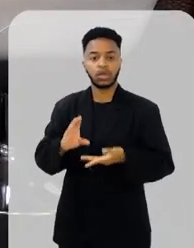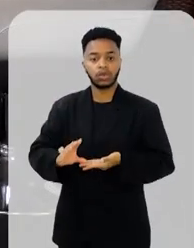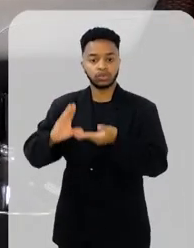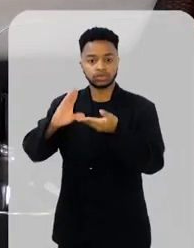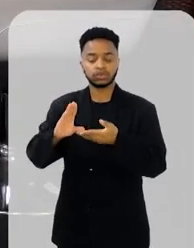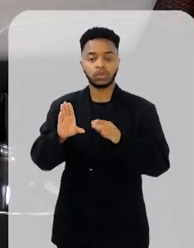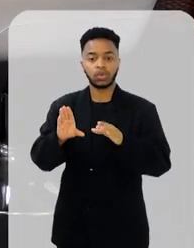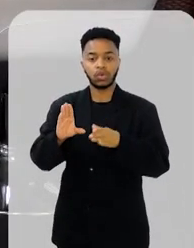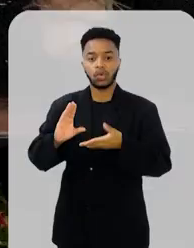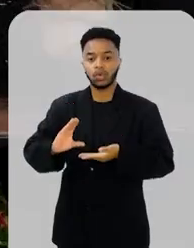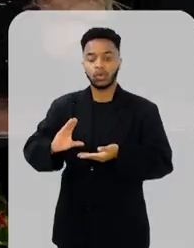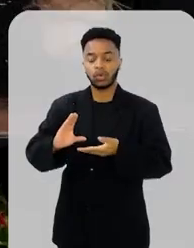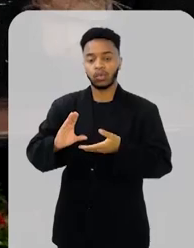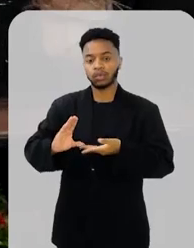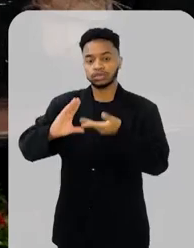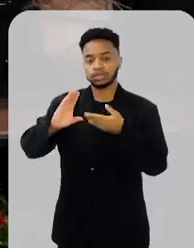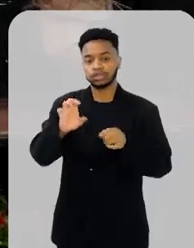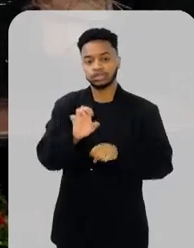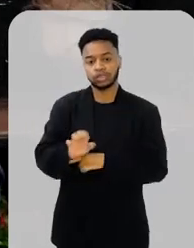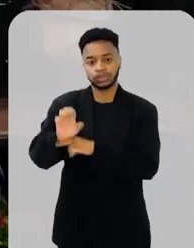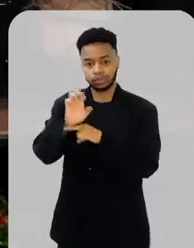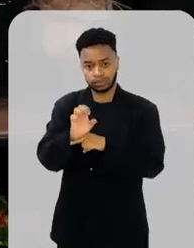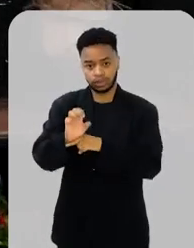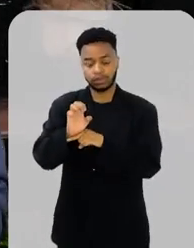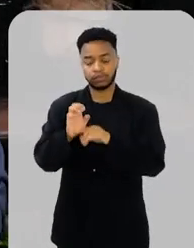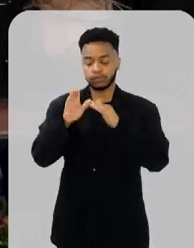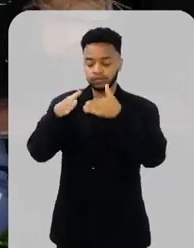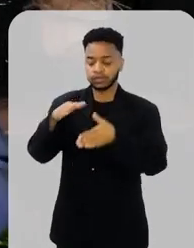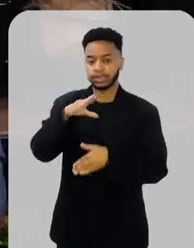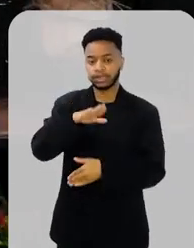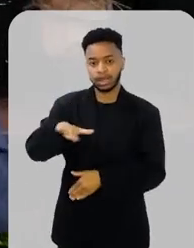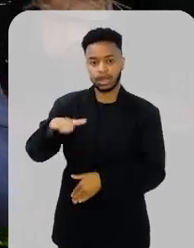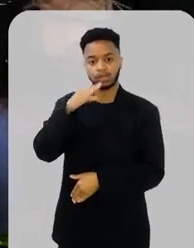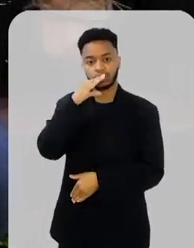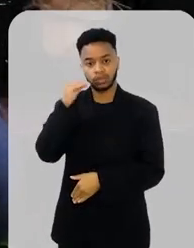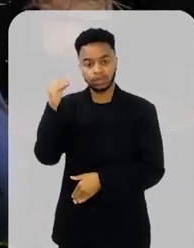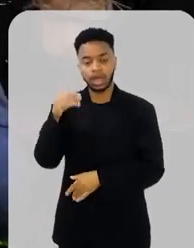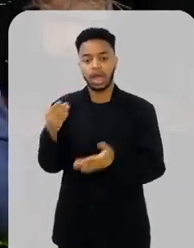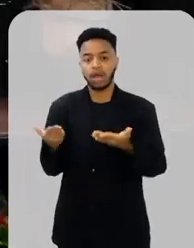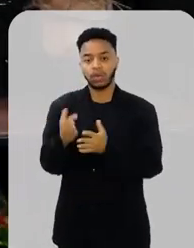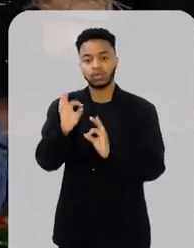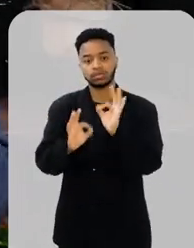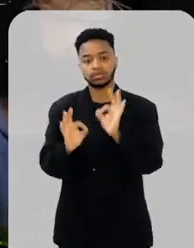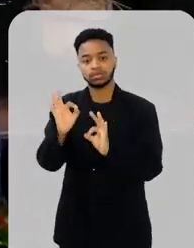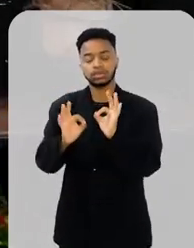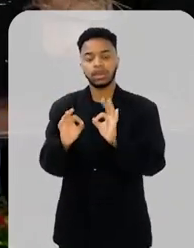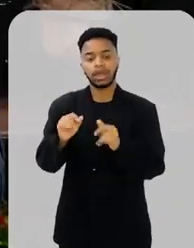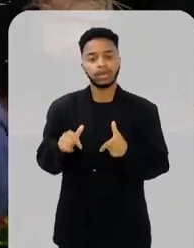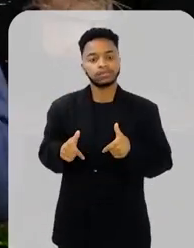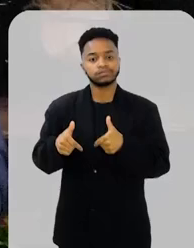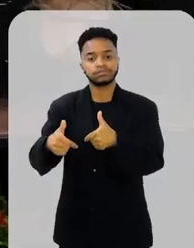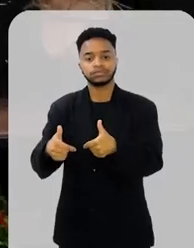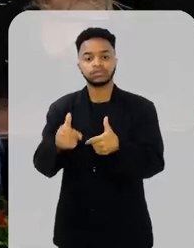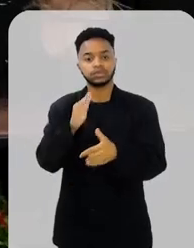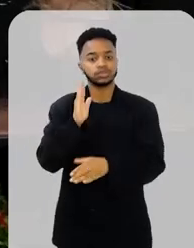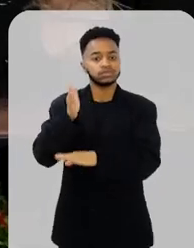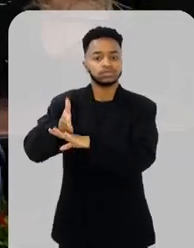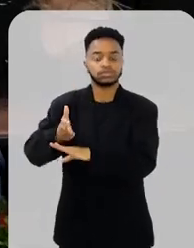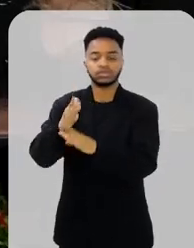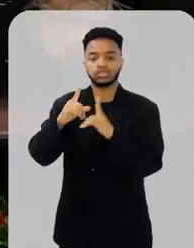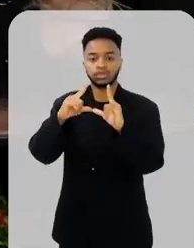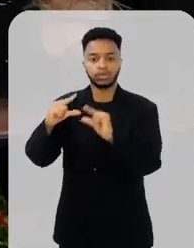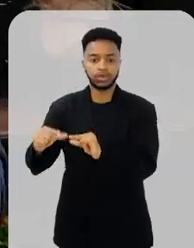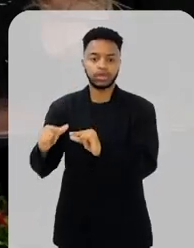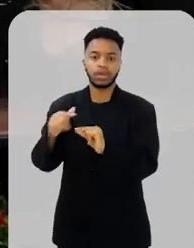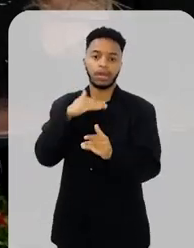Conselho Estadual pelos Direitos da Criança e do Adolescente, aonde está pilotando um plano de enfrentamento à letalidade